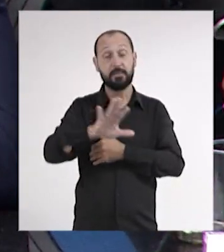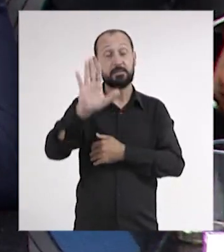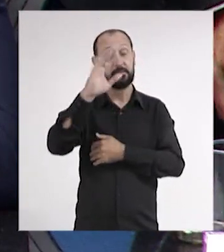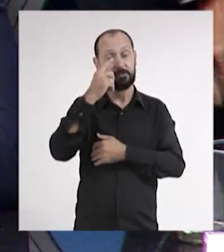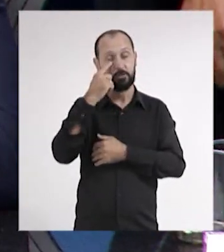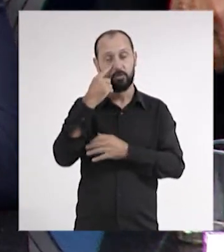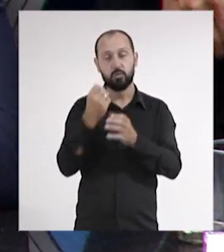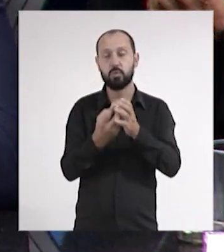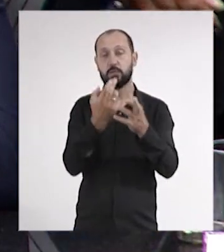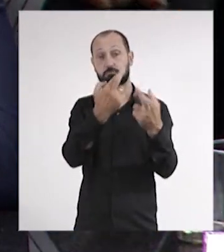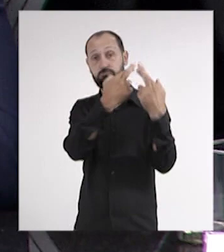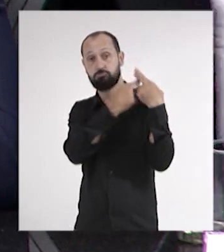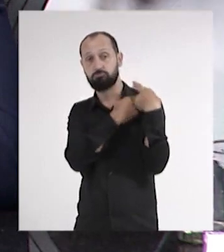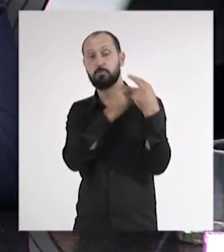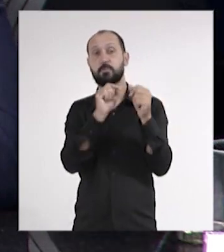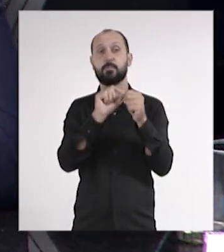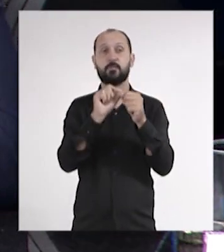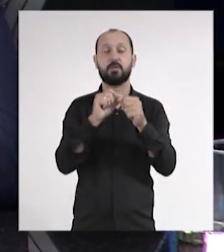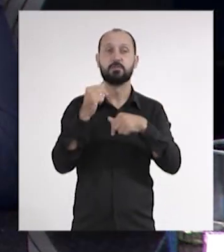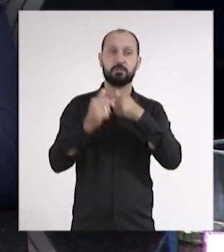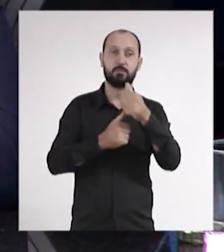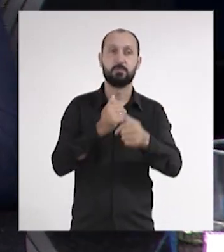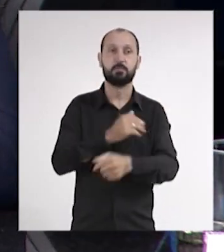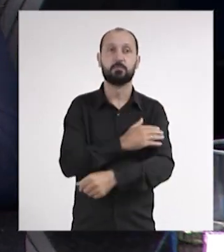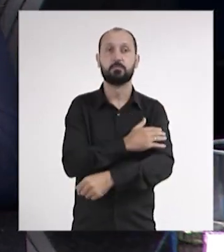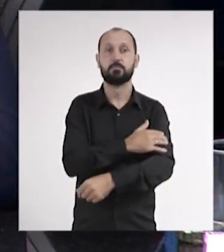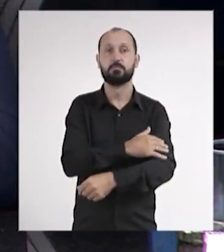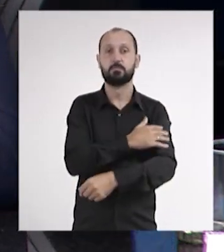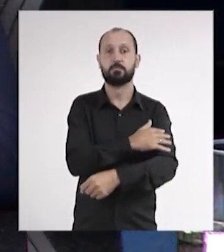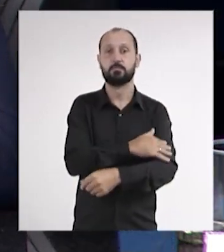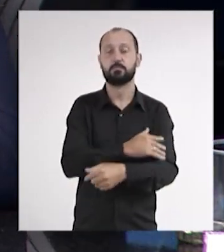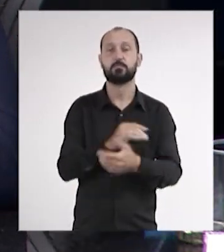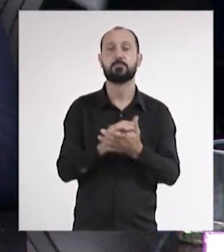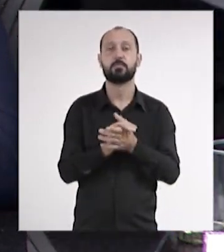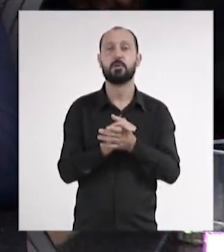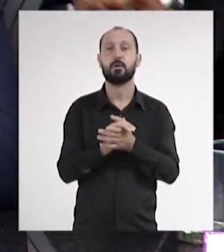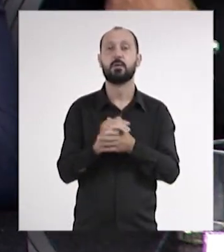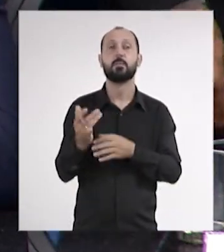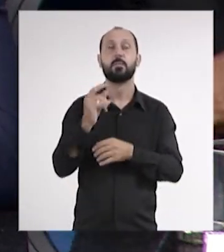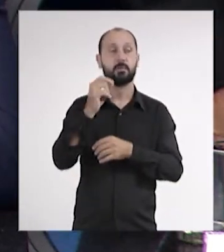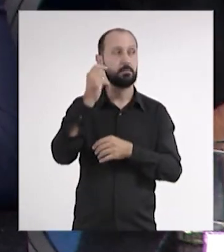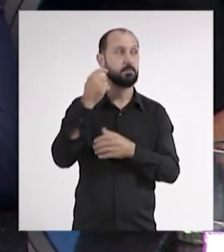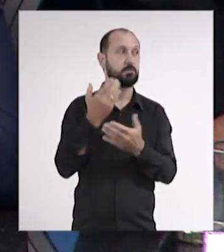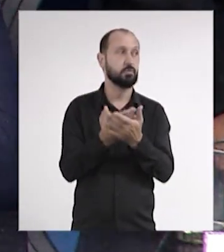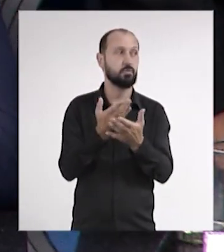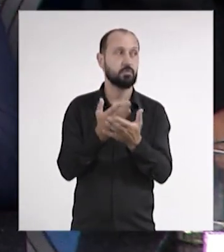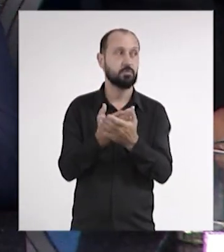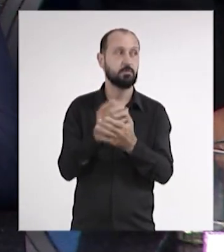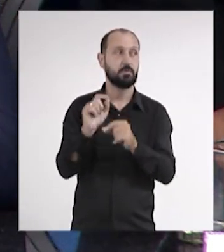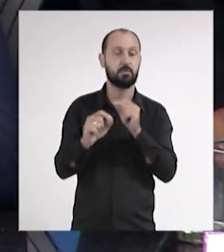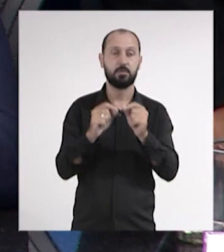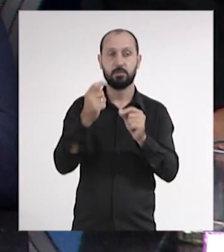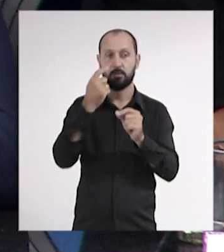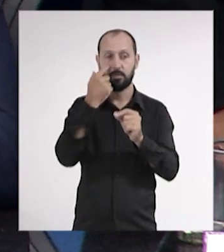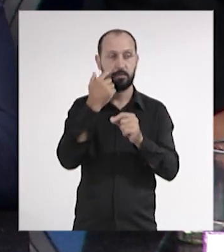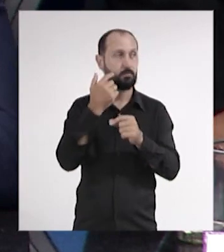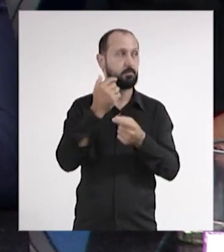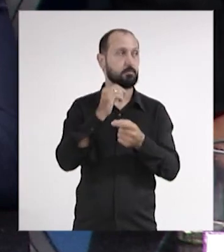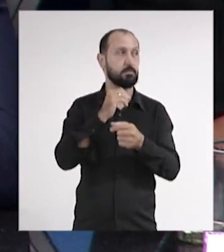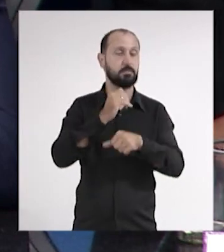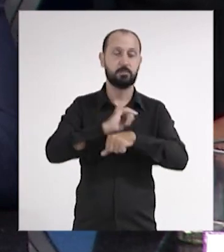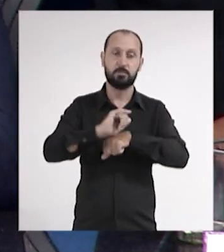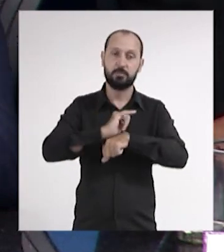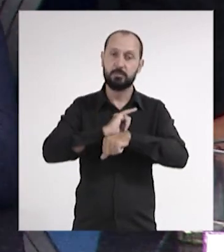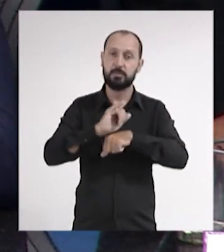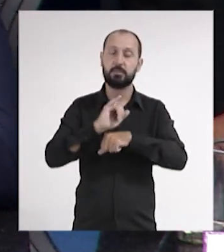legalmente incumbido para essa atividade. A importância desse instituto reside no fato de que esses organismos